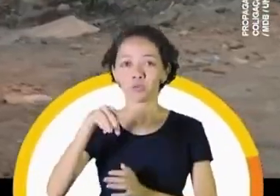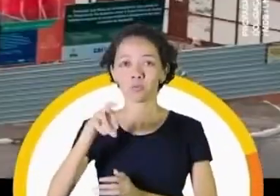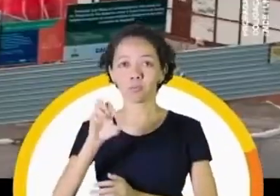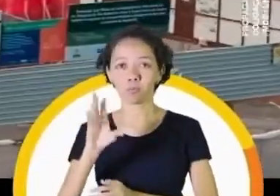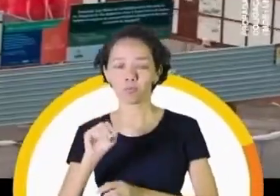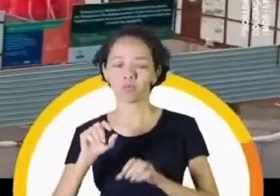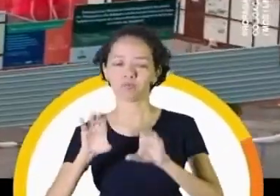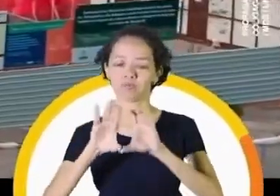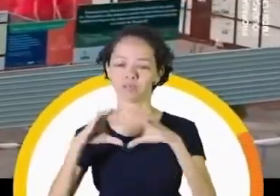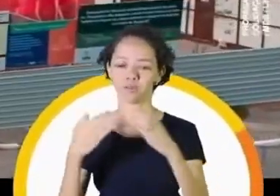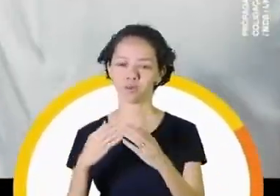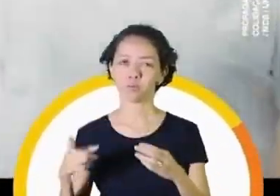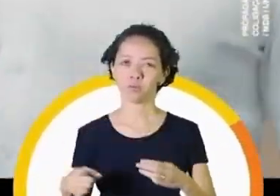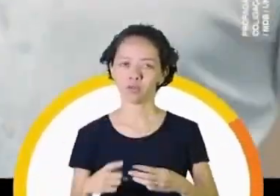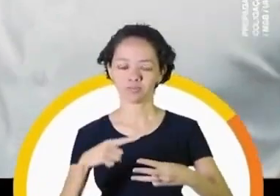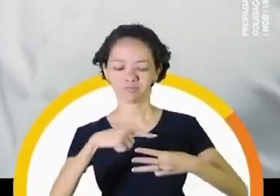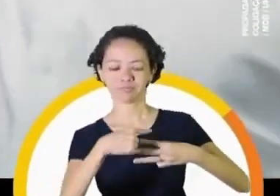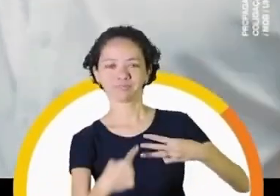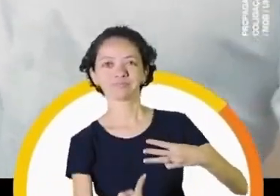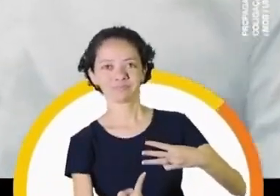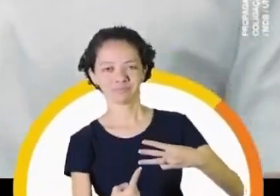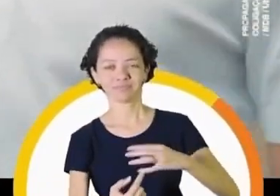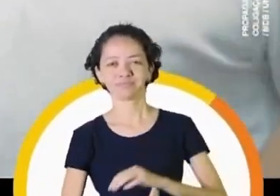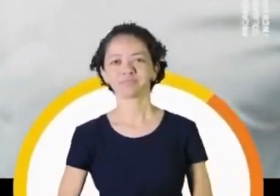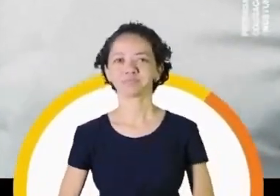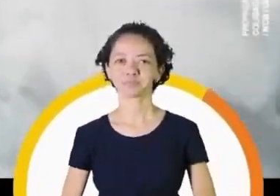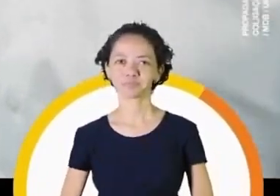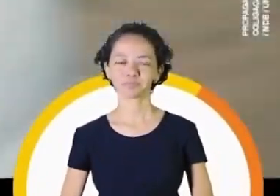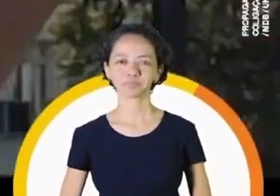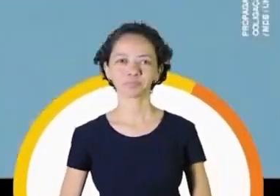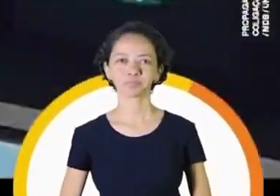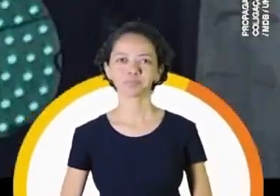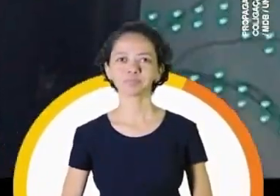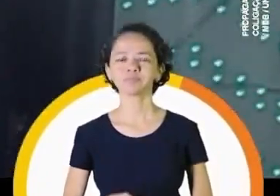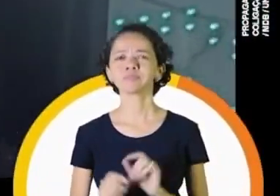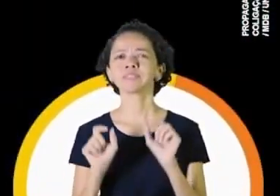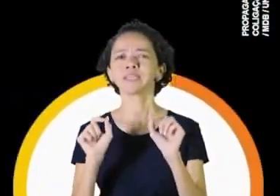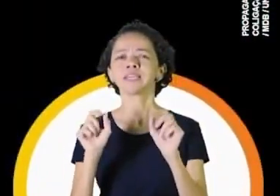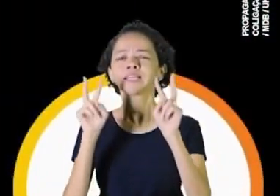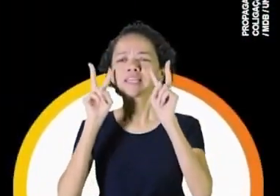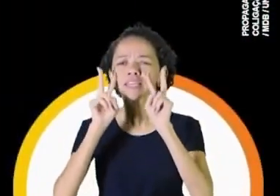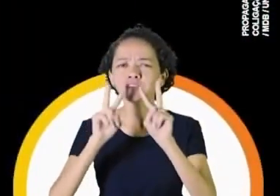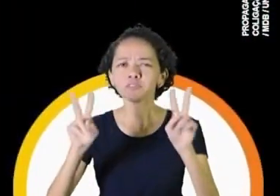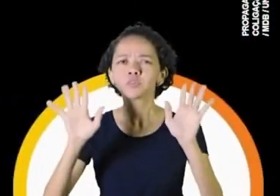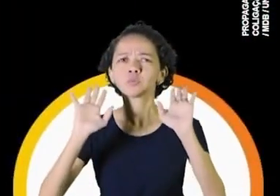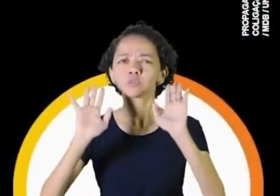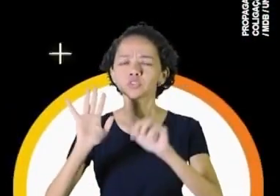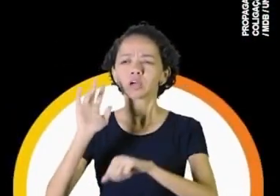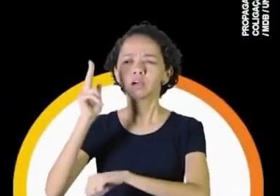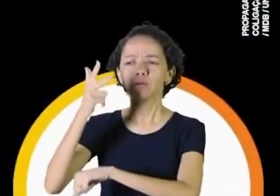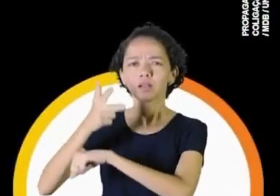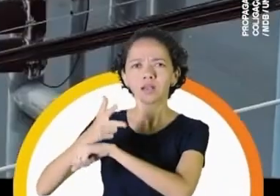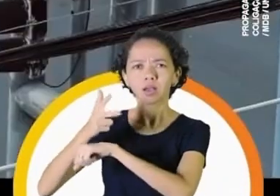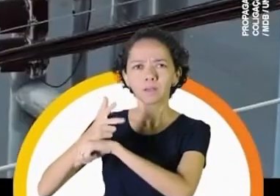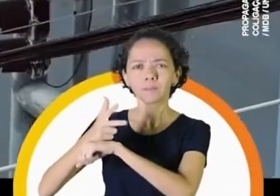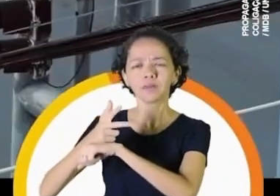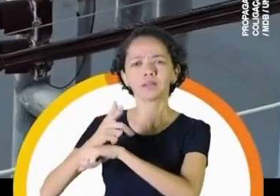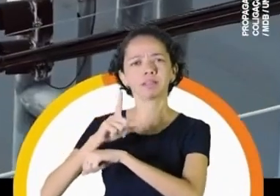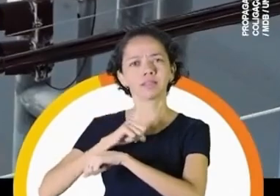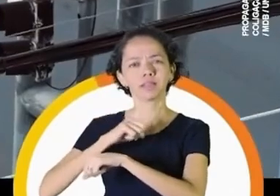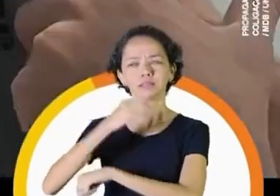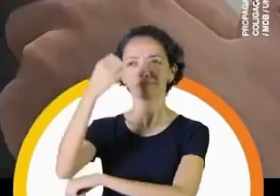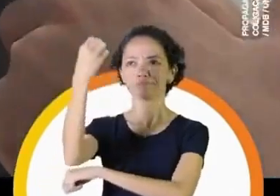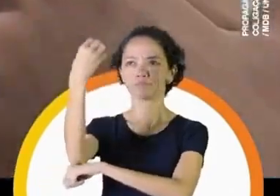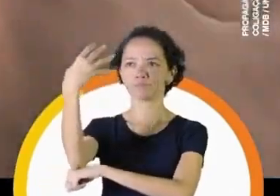e a ponte do Canal do Arruda. Aqui, ó, vai ser o canteiro, não é isso? Exatamente. E quem já viu essas câmeras aqui no Pina?